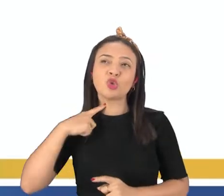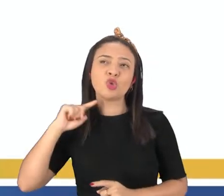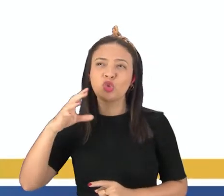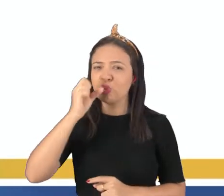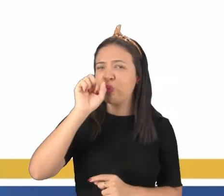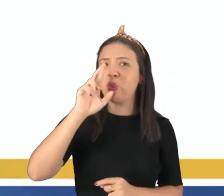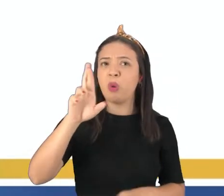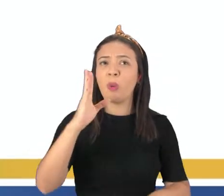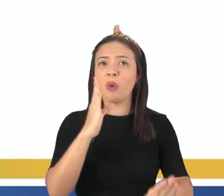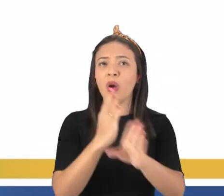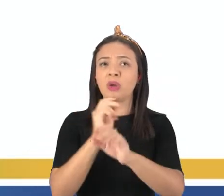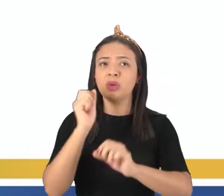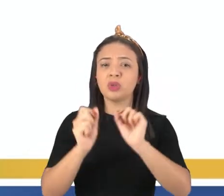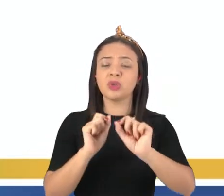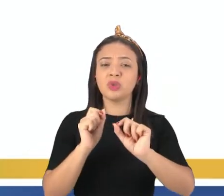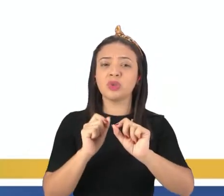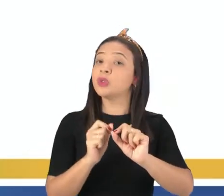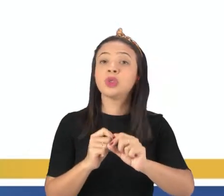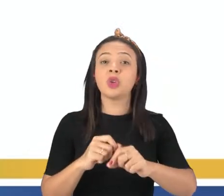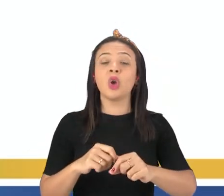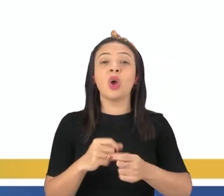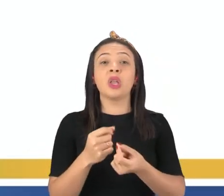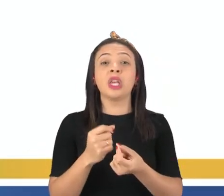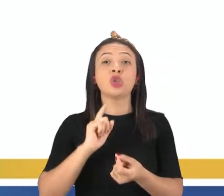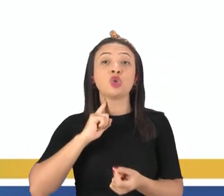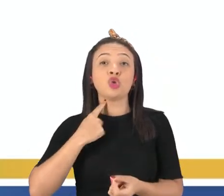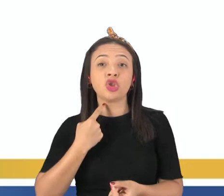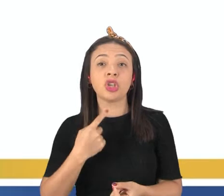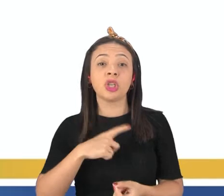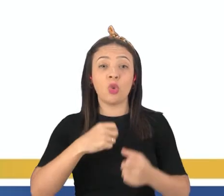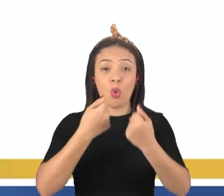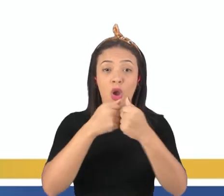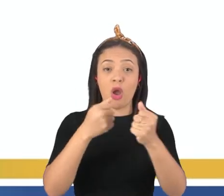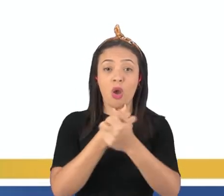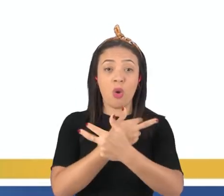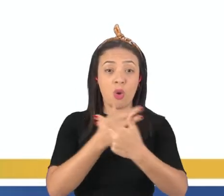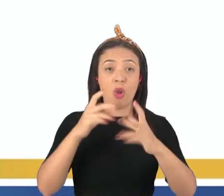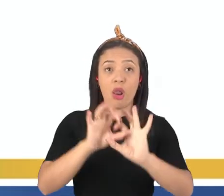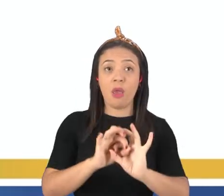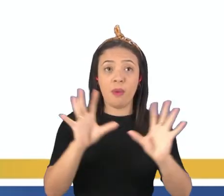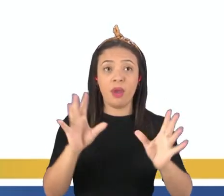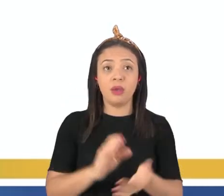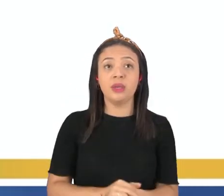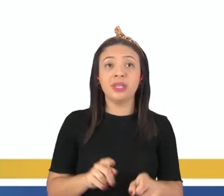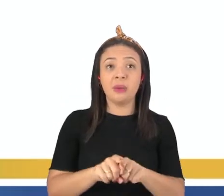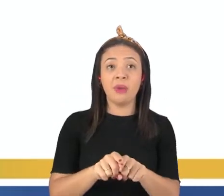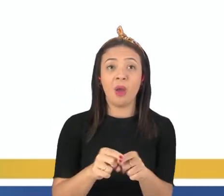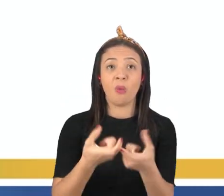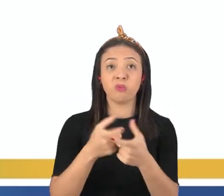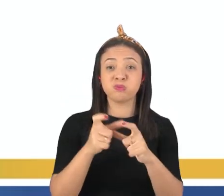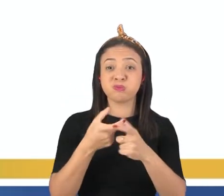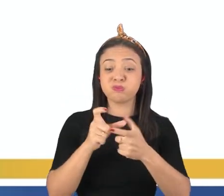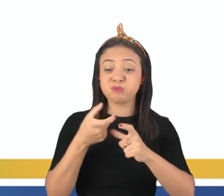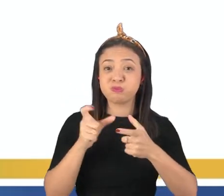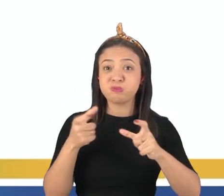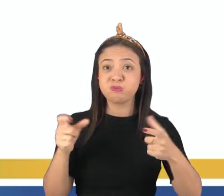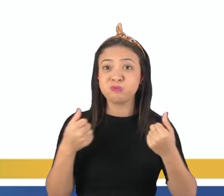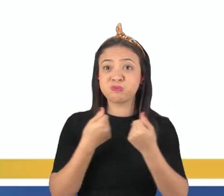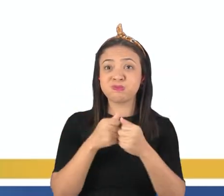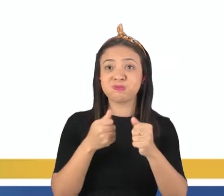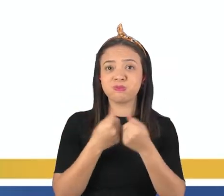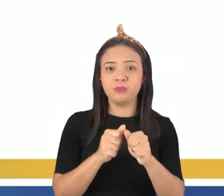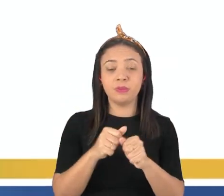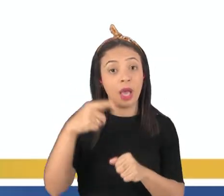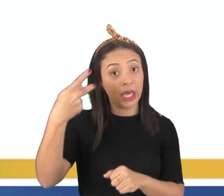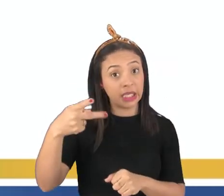pela elevada queima de combustíveis fósseis. Acentuado crescimento da frota de veículos. Veja que até no estado do Acre,